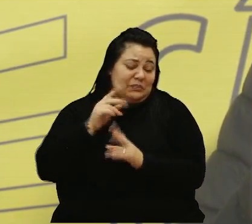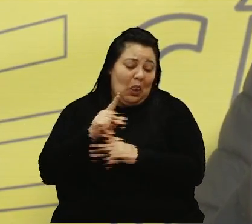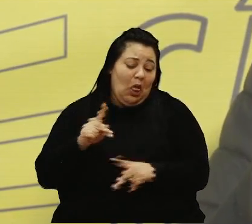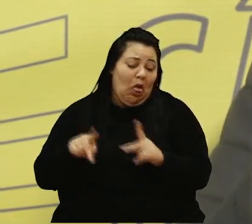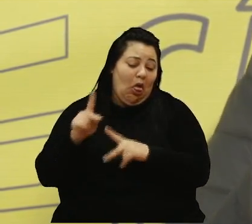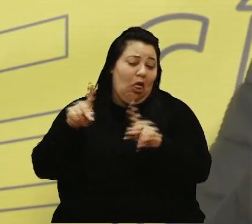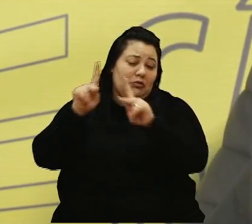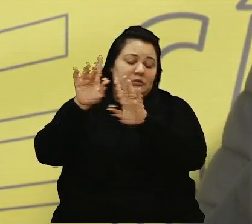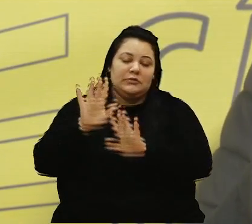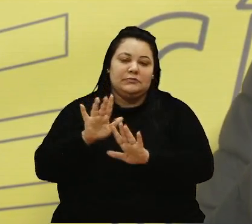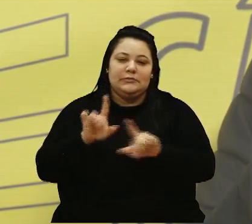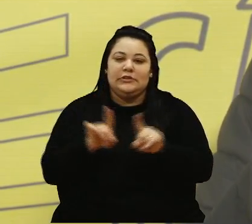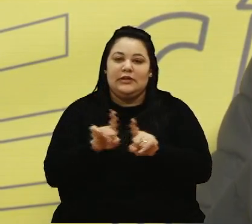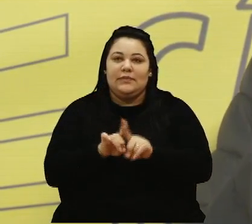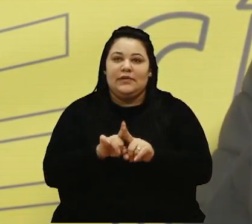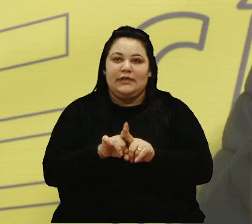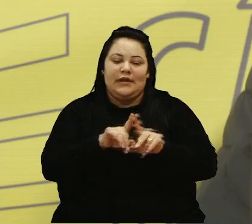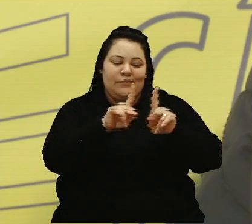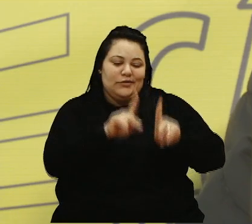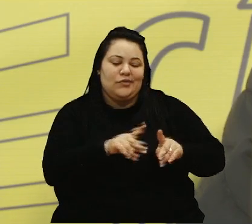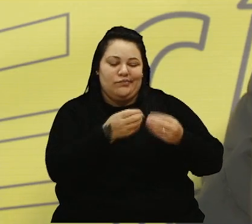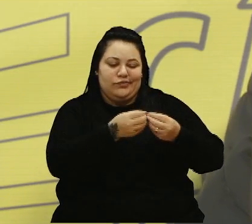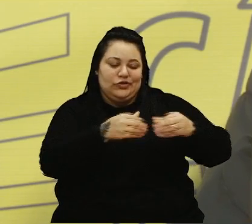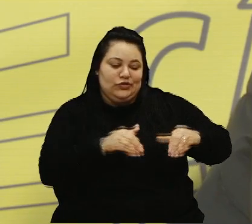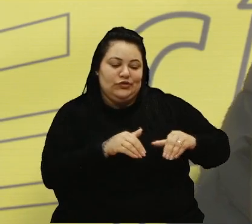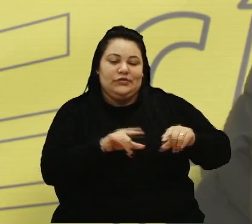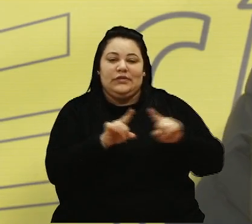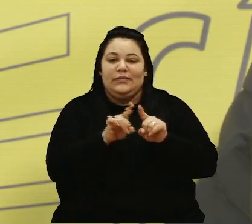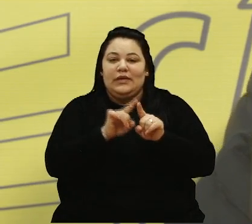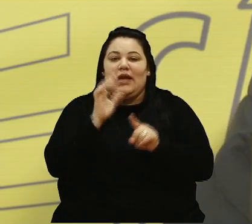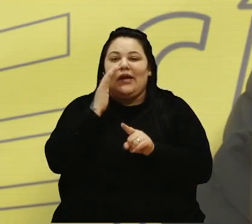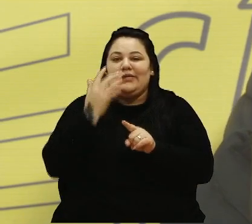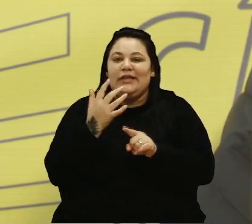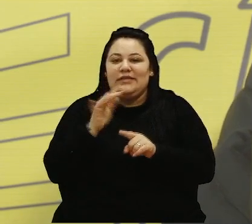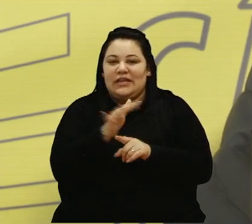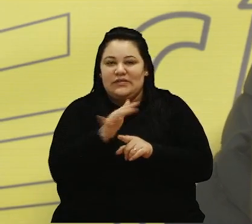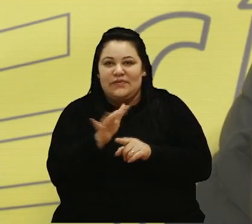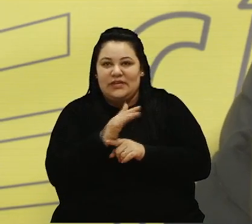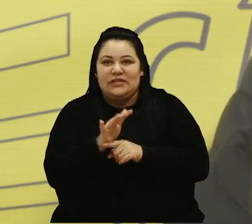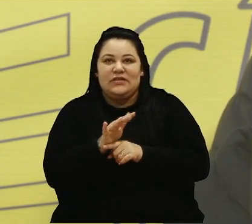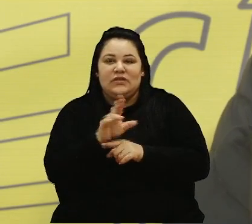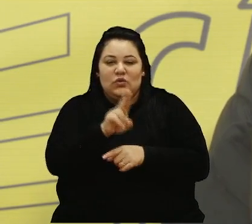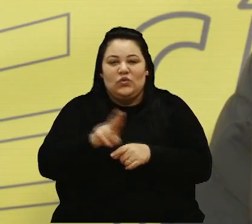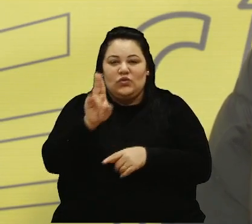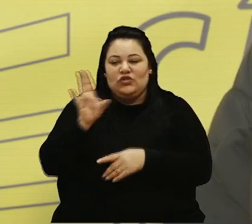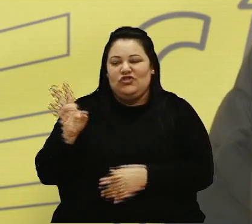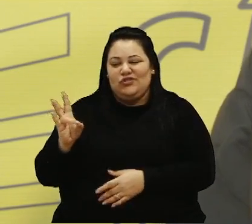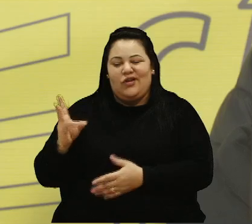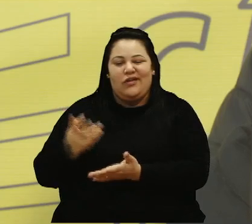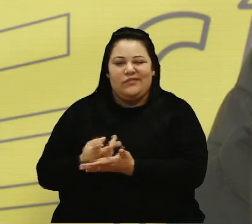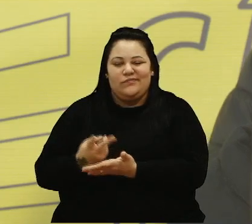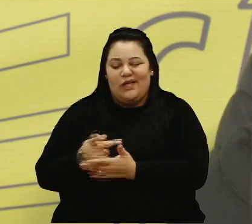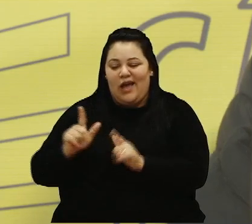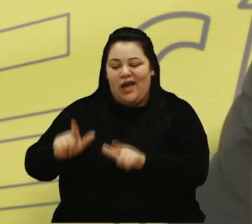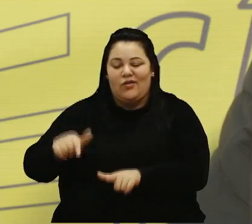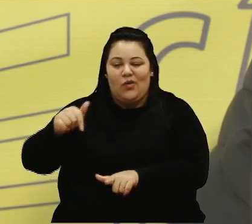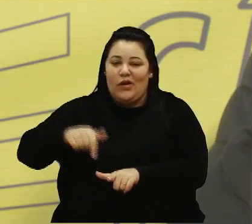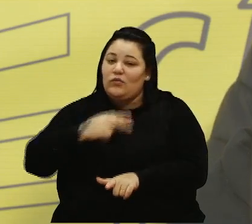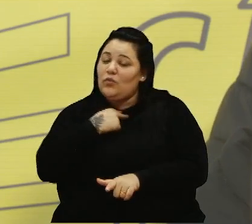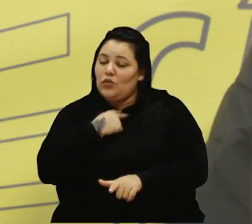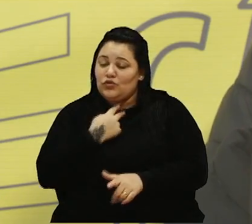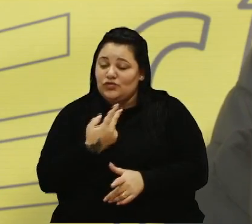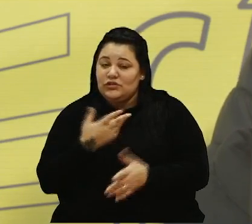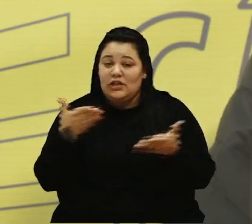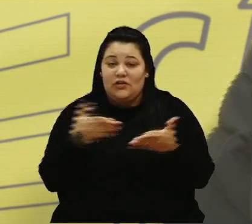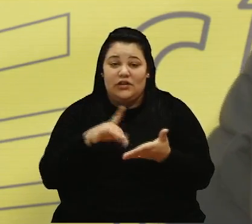disso, a pessoa acaba depredando, acaba acontecendo ali, às vezes, até o consumo de drogas ilícitas, enfim. E agora a gente visa, com